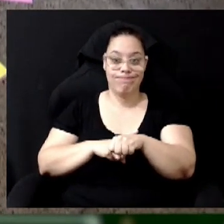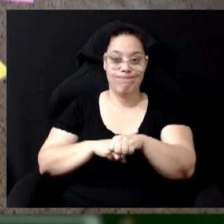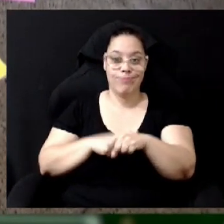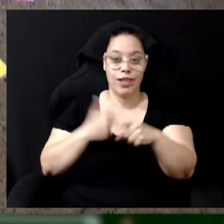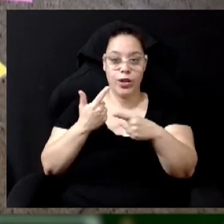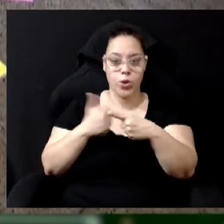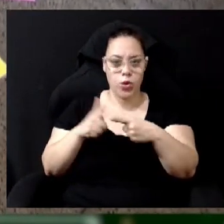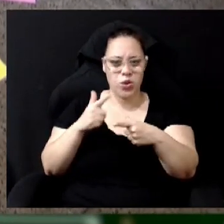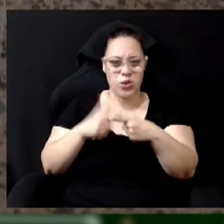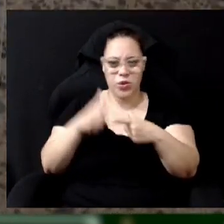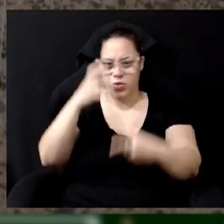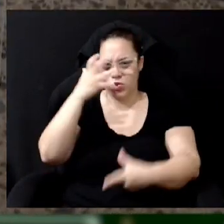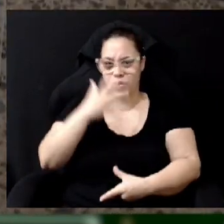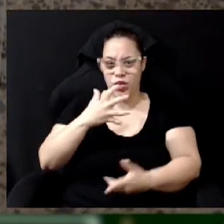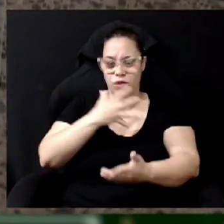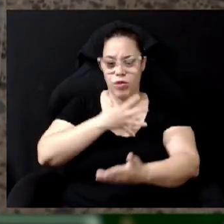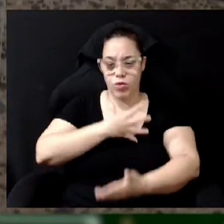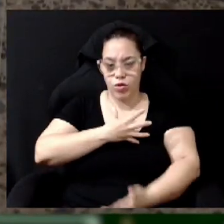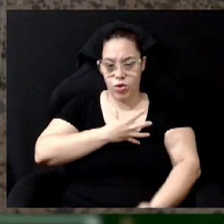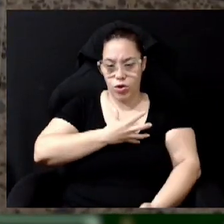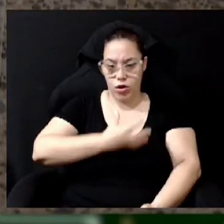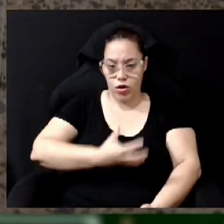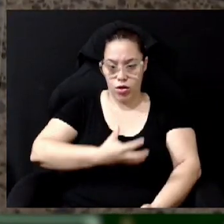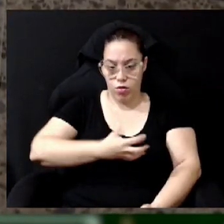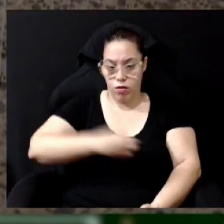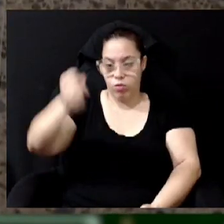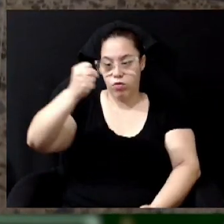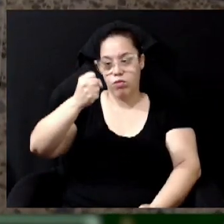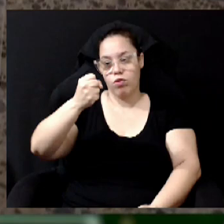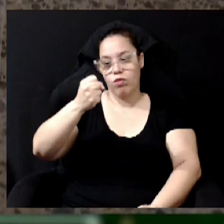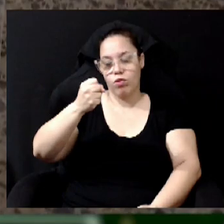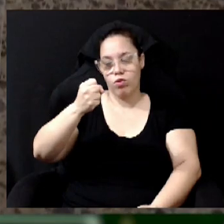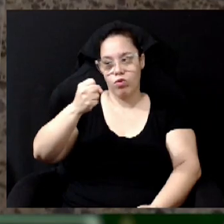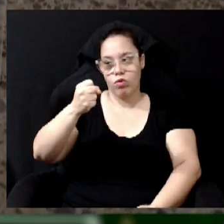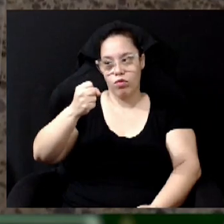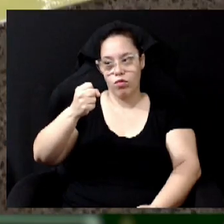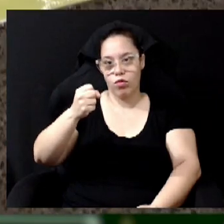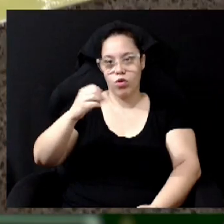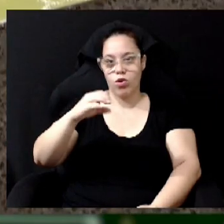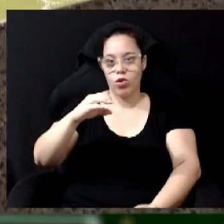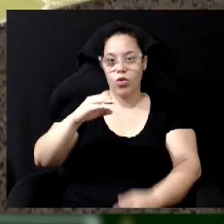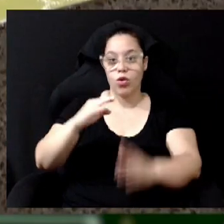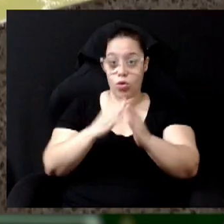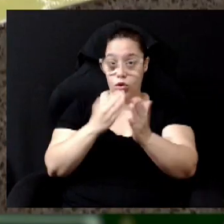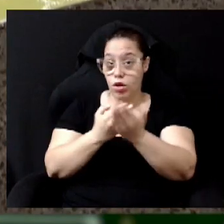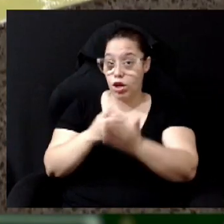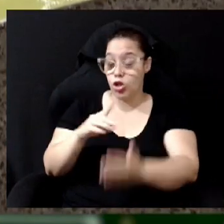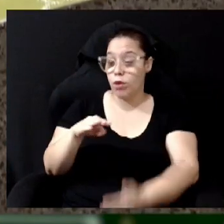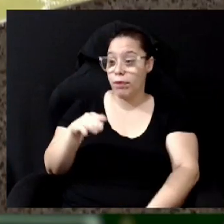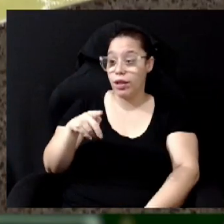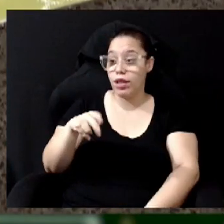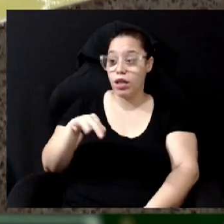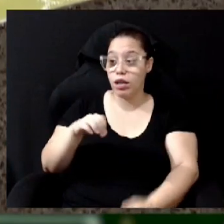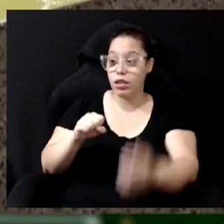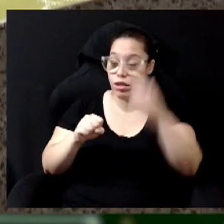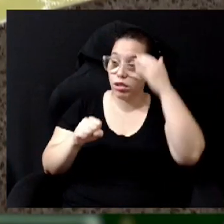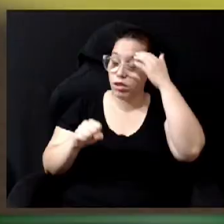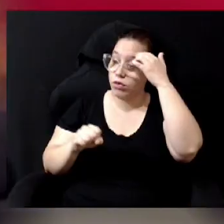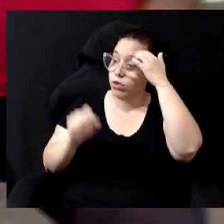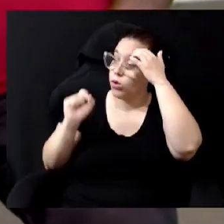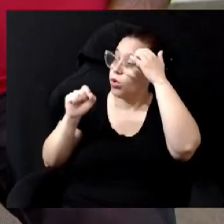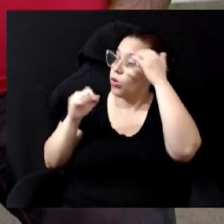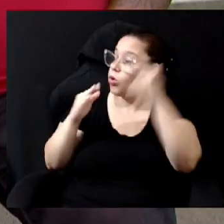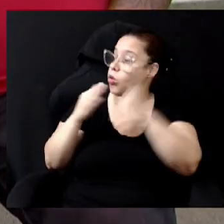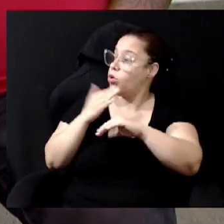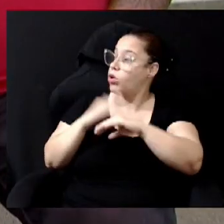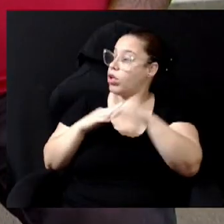ao suicídio, em virtude do último caso que aconteceu, do caso do menino do Colégio Bandeirantes. Não, sem dúvida. Já sofria. Como tratar essa situação?